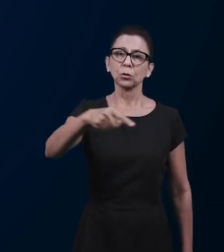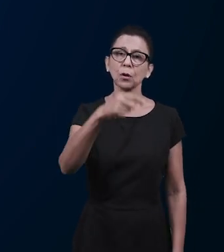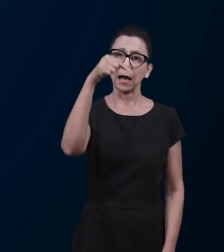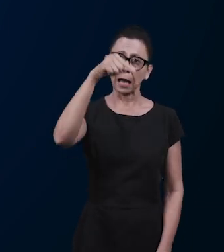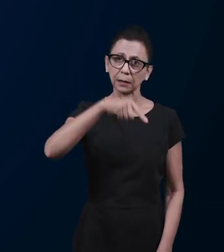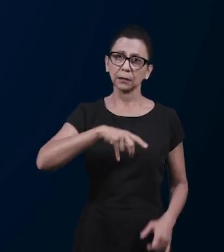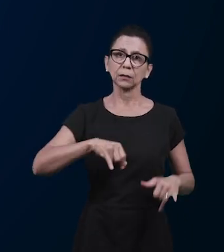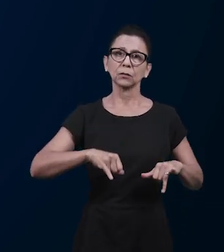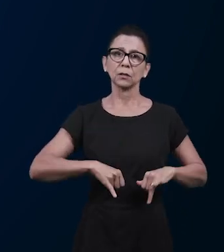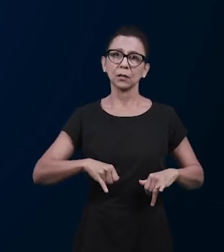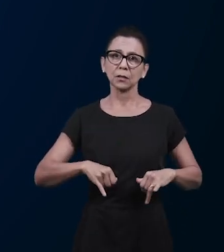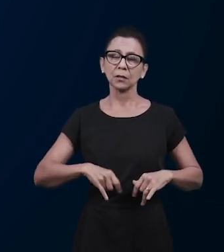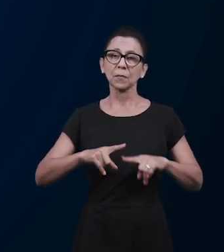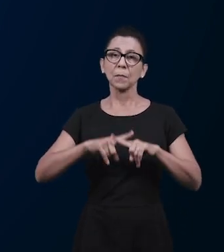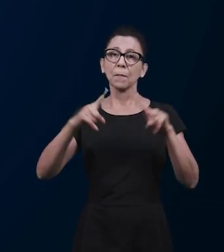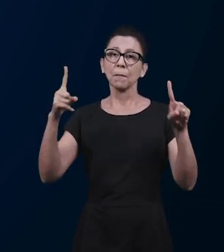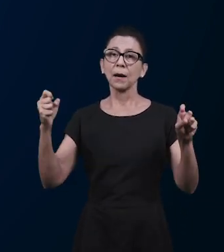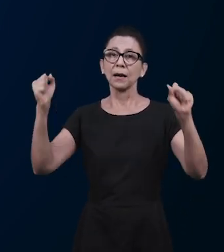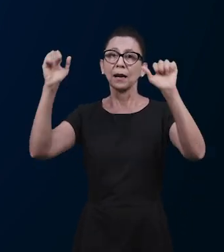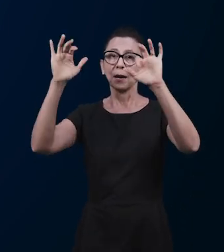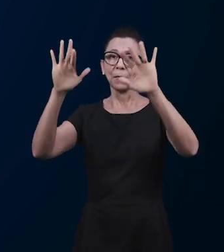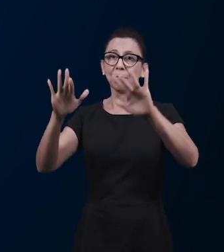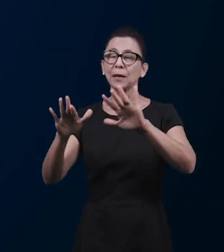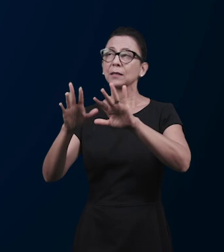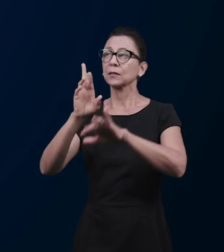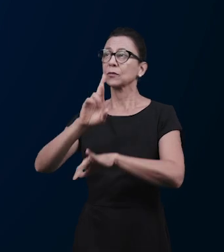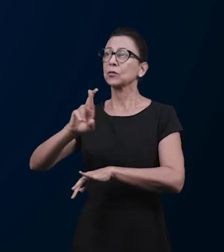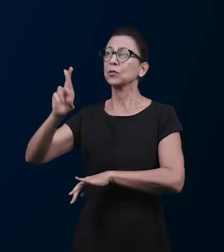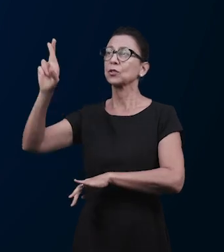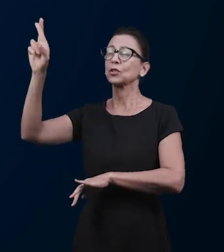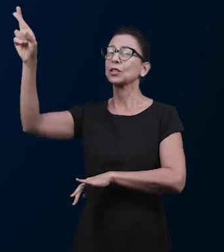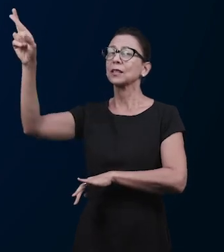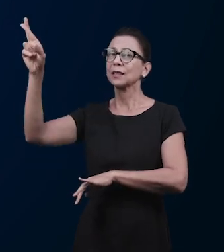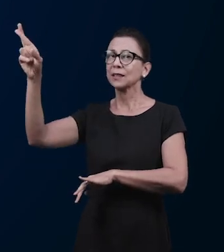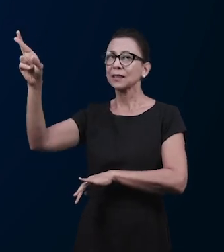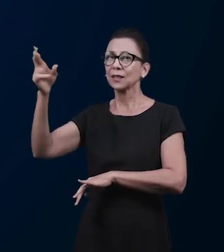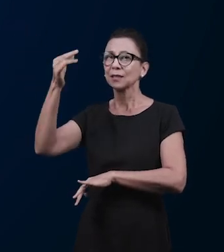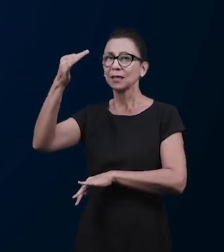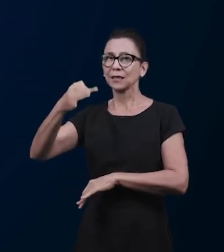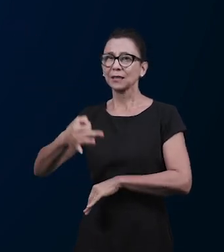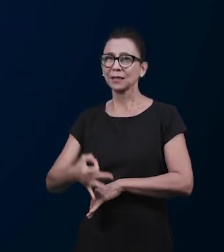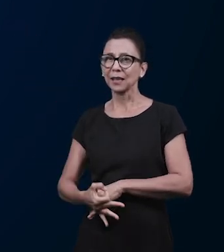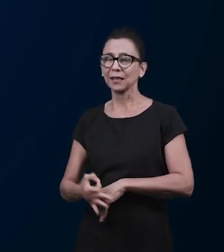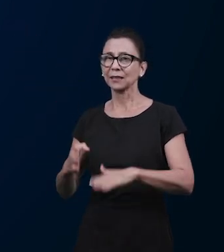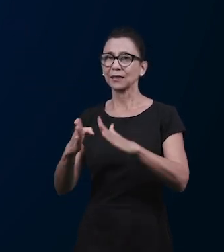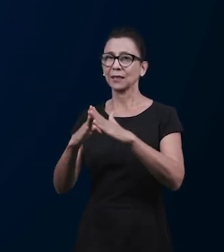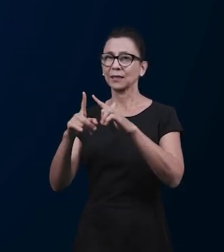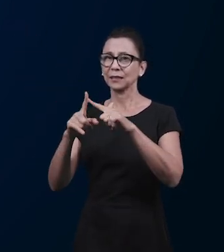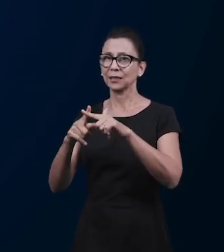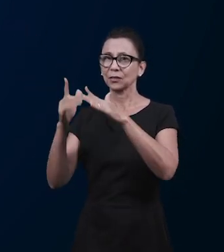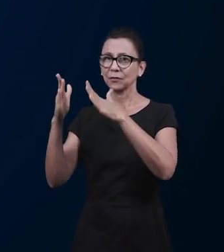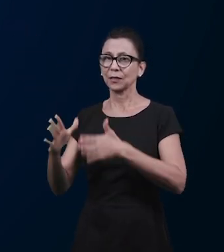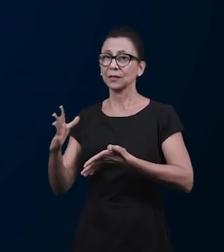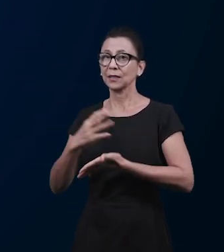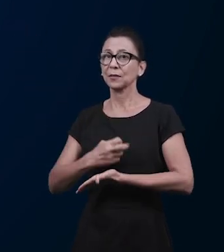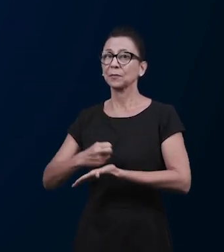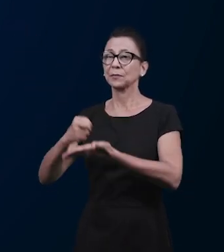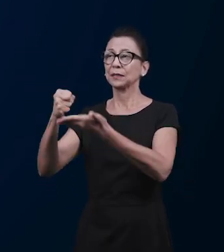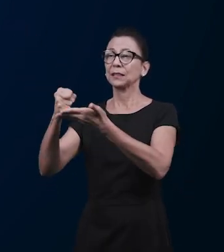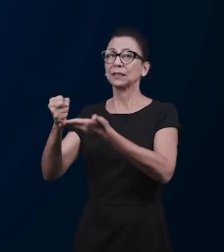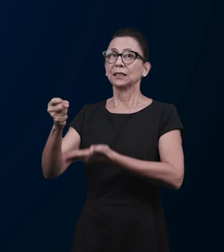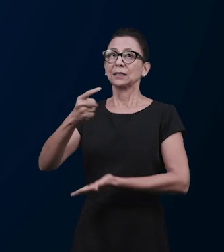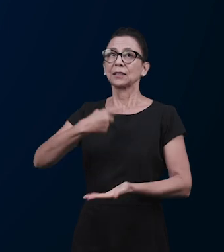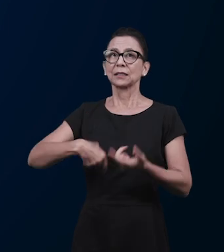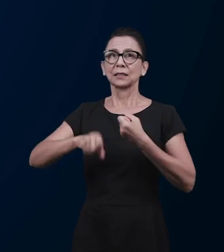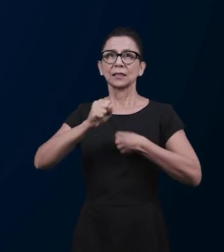mas algo grande nos aguarda. A igreja fiel será arrebatada e nós estamos ansiosos por este